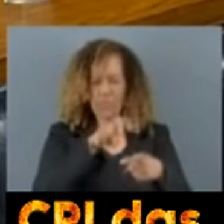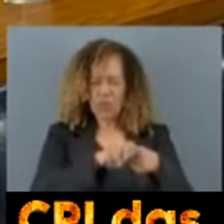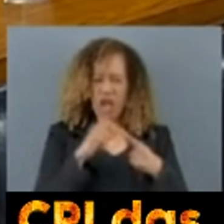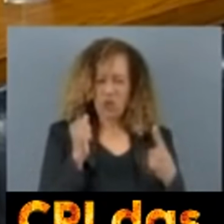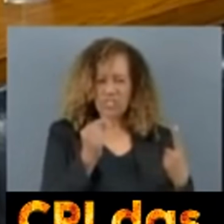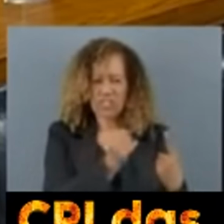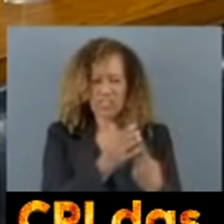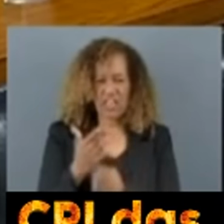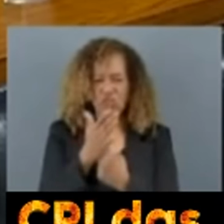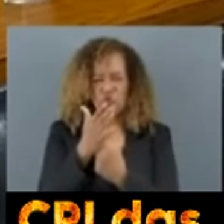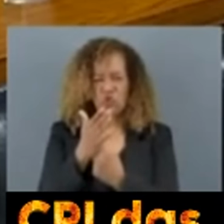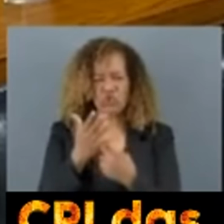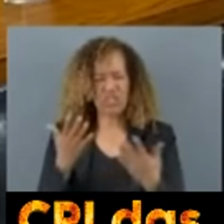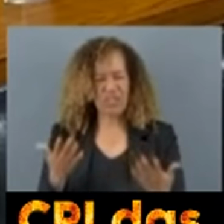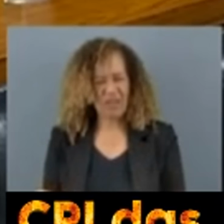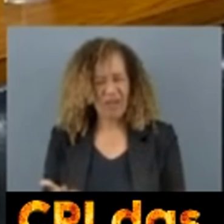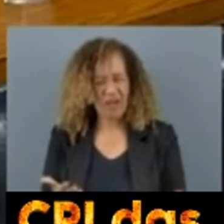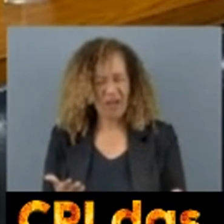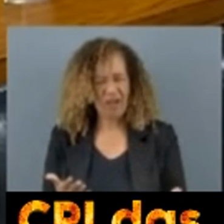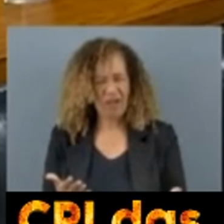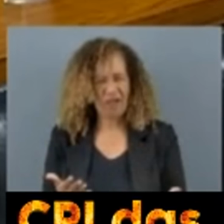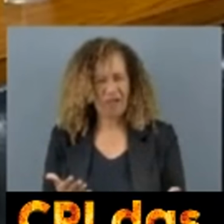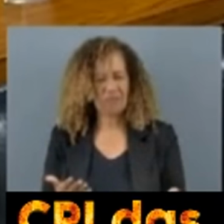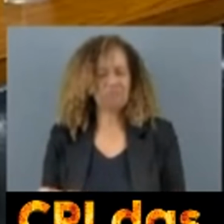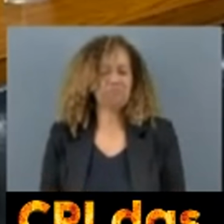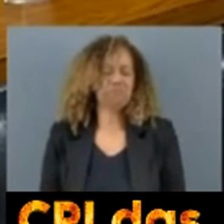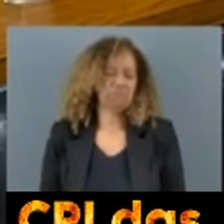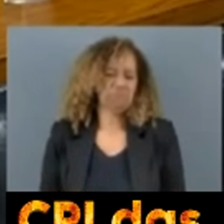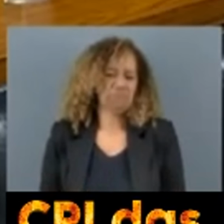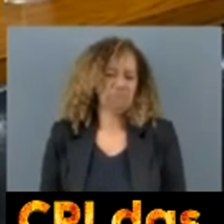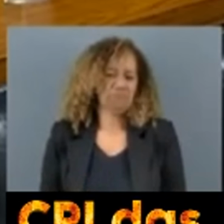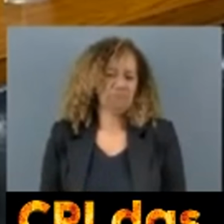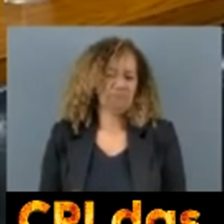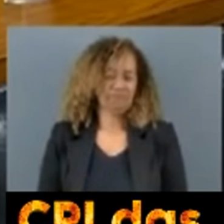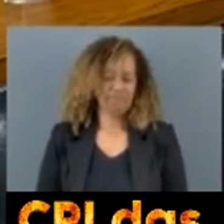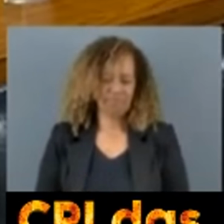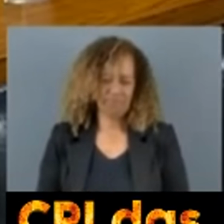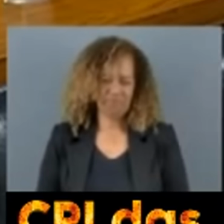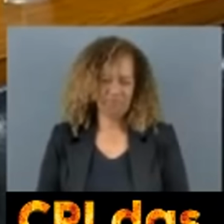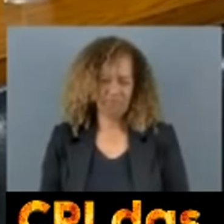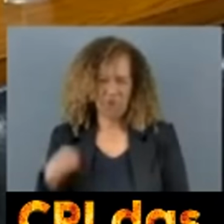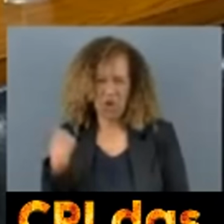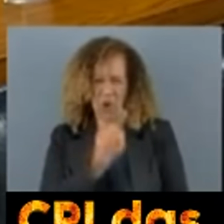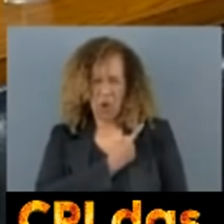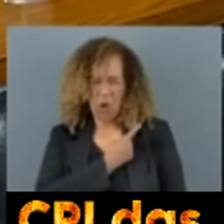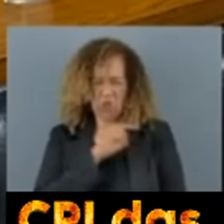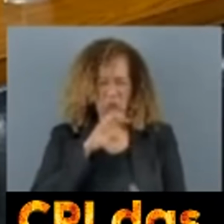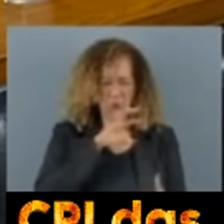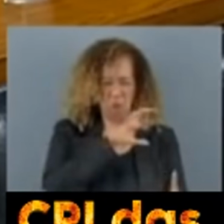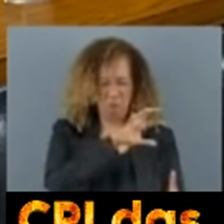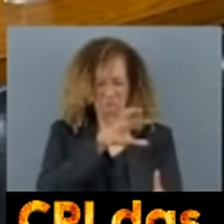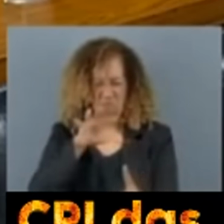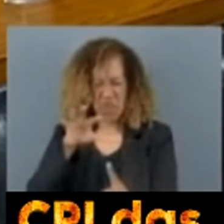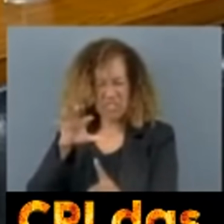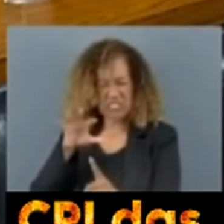tecnológico, não seria nos manter alvo? de uma